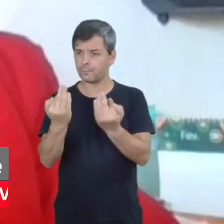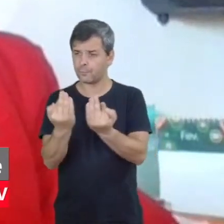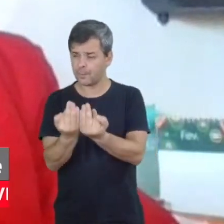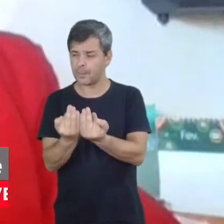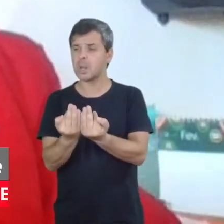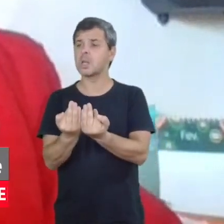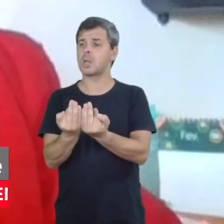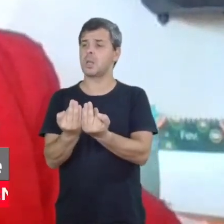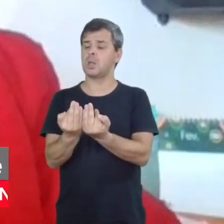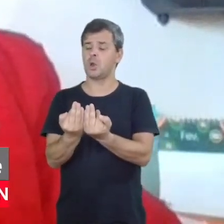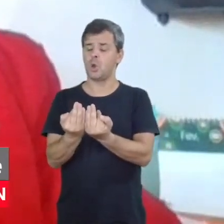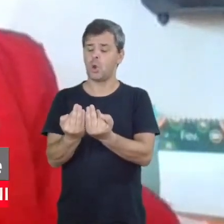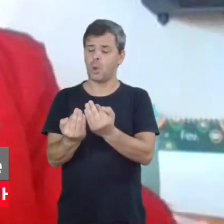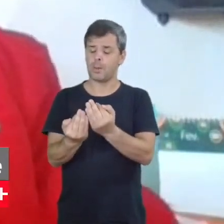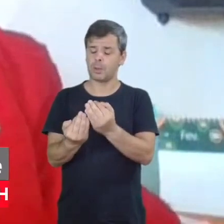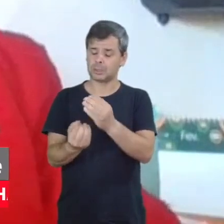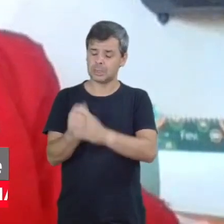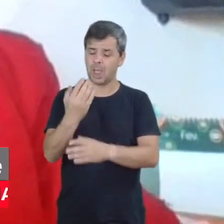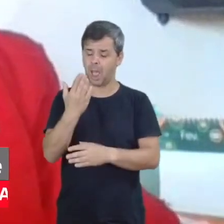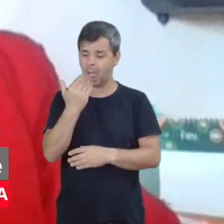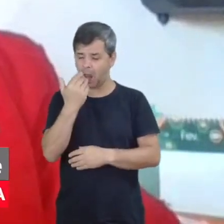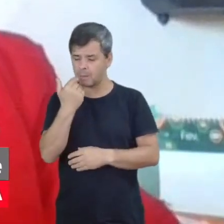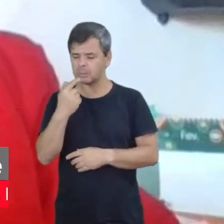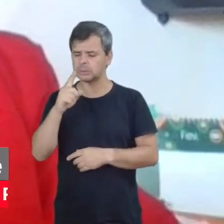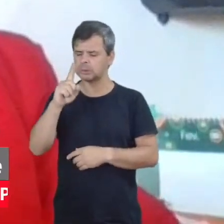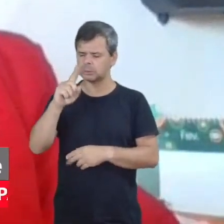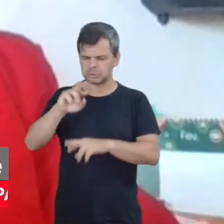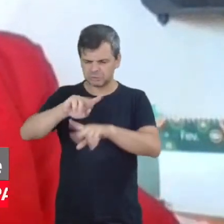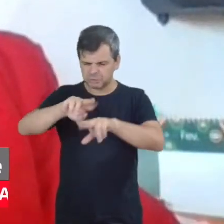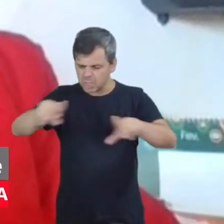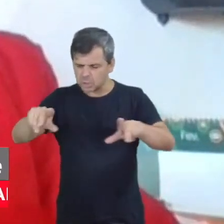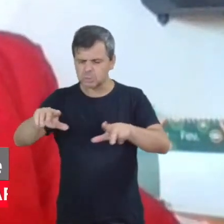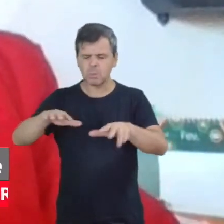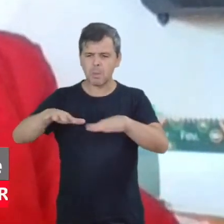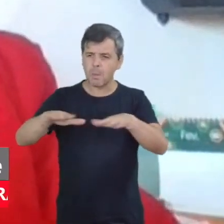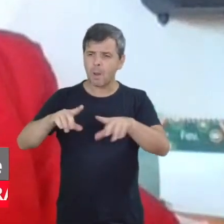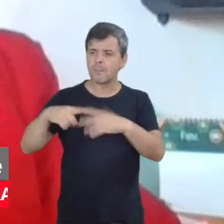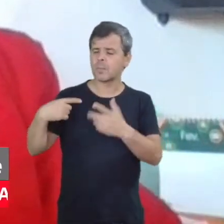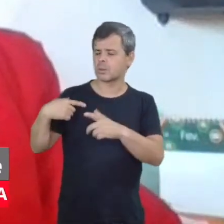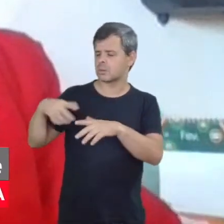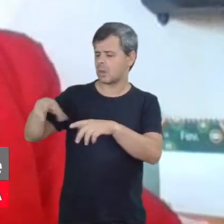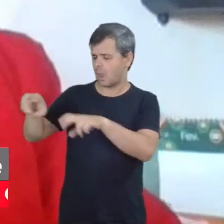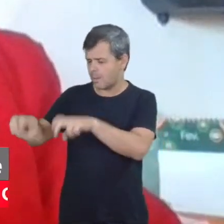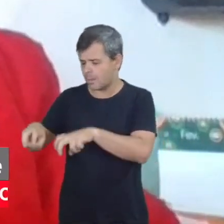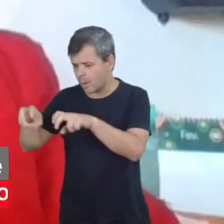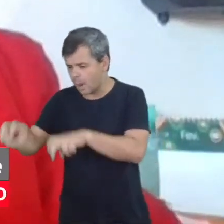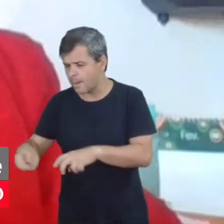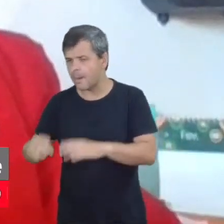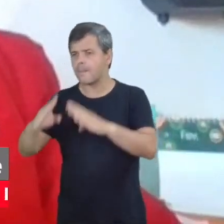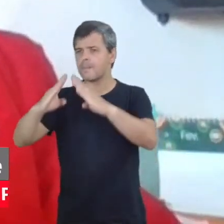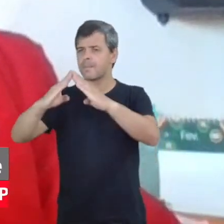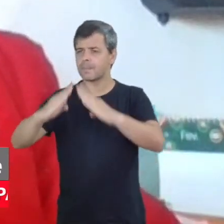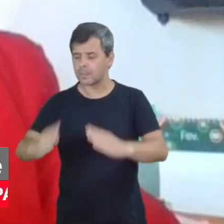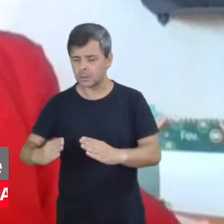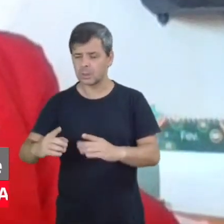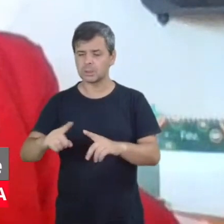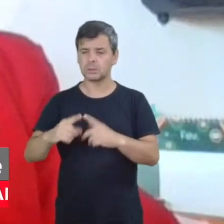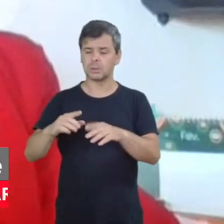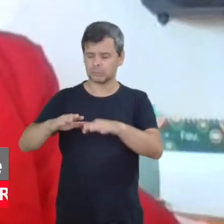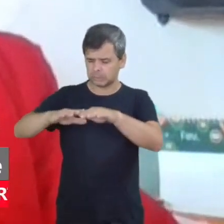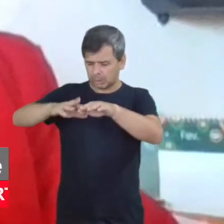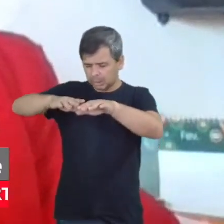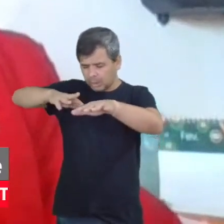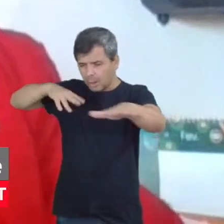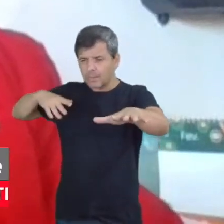condições adversas, sejam elas nos acampamentos, de beira de estrada, nas ocupações, nas marchas, em situações difíceis